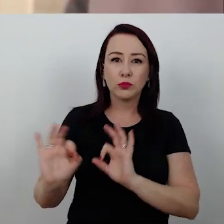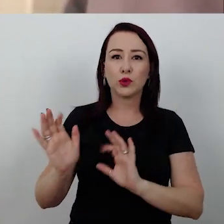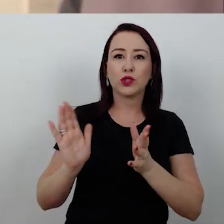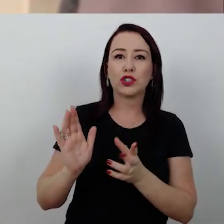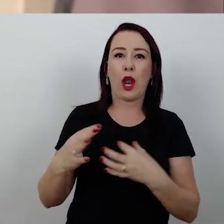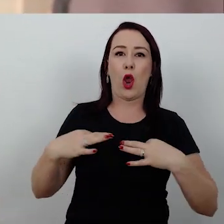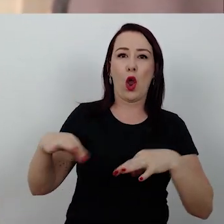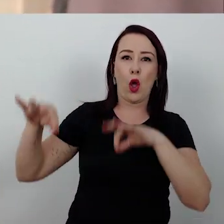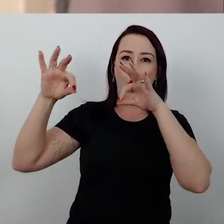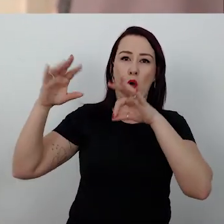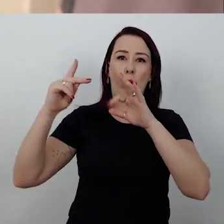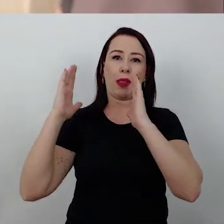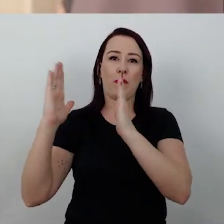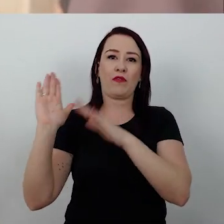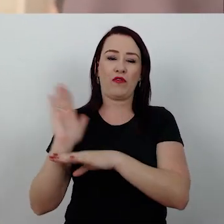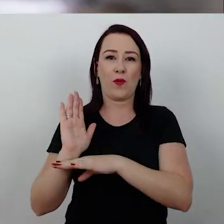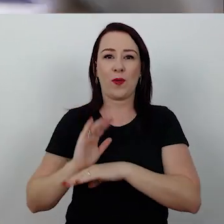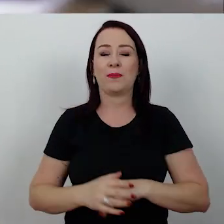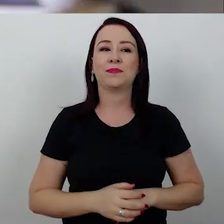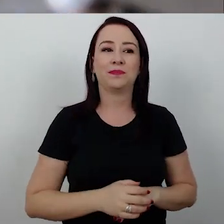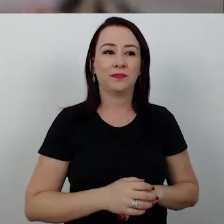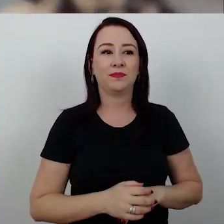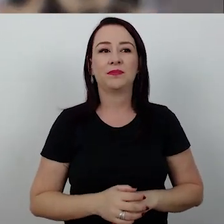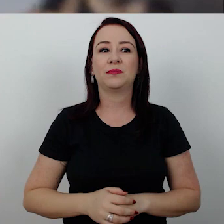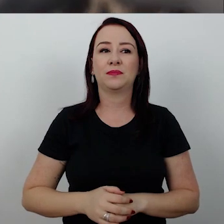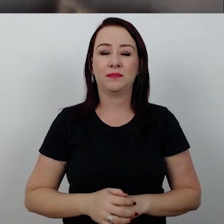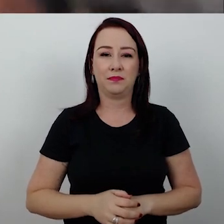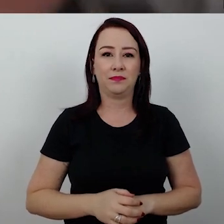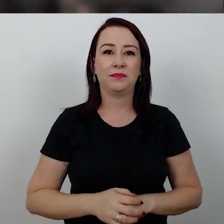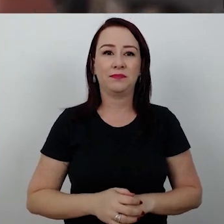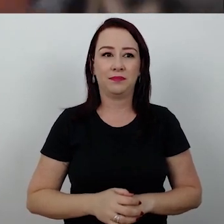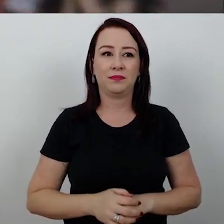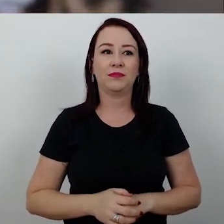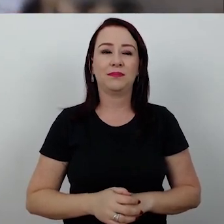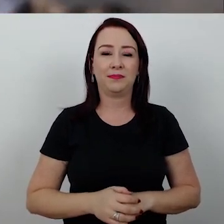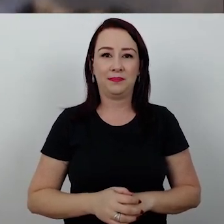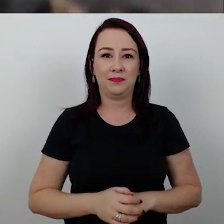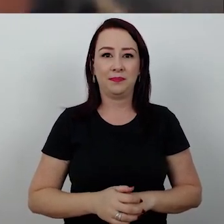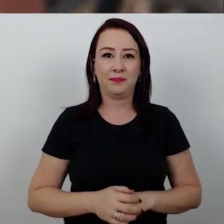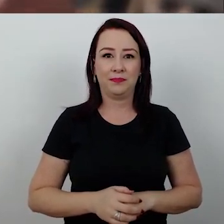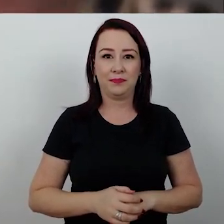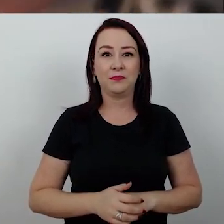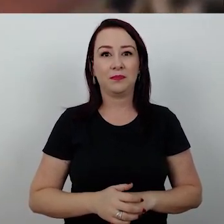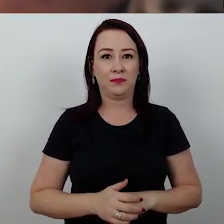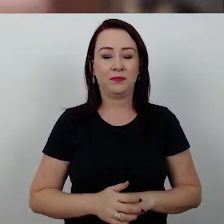pro brechó. Pode ser? Mãe! Mãe!